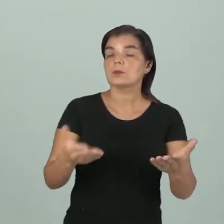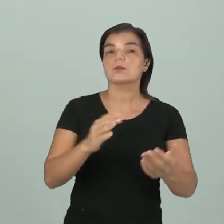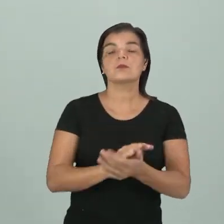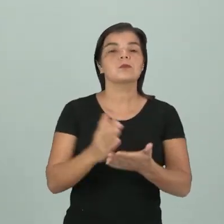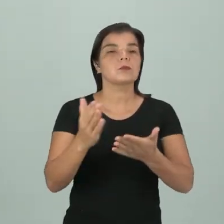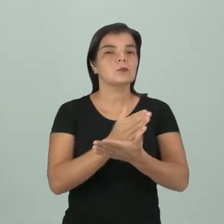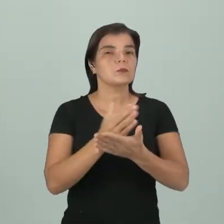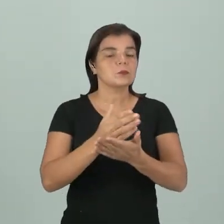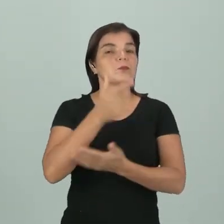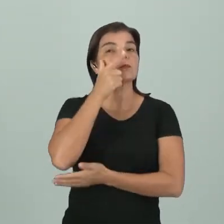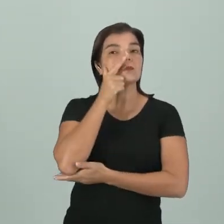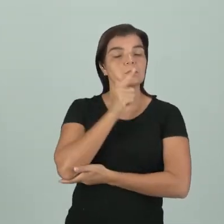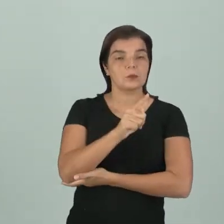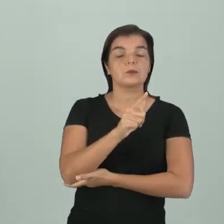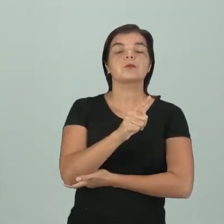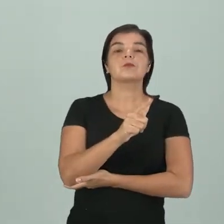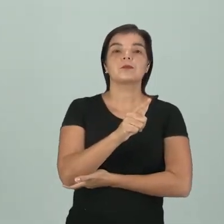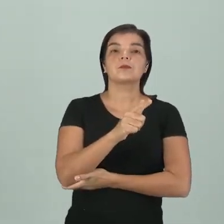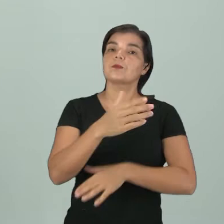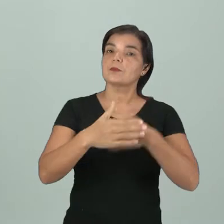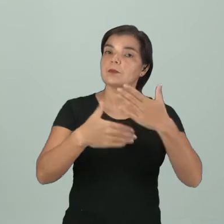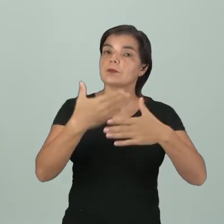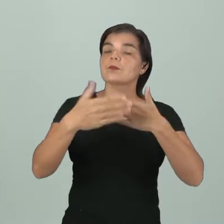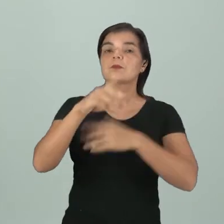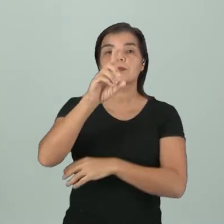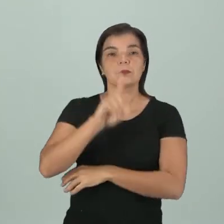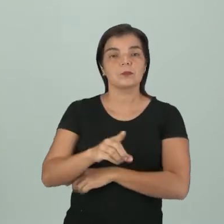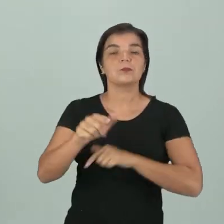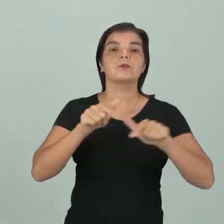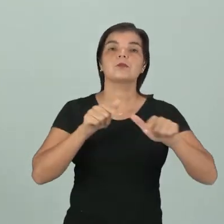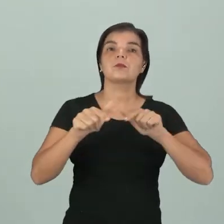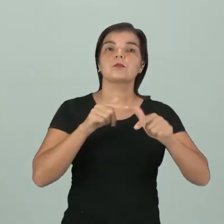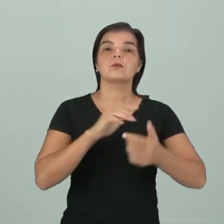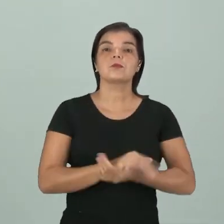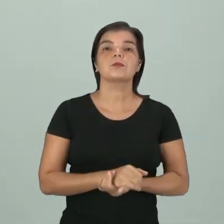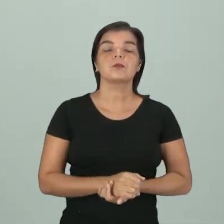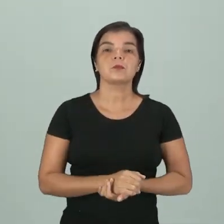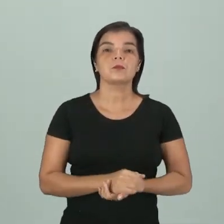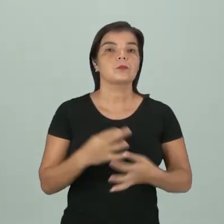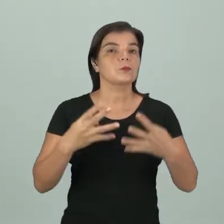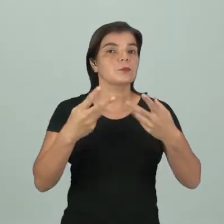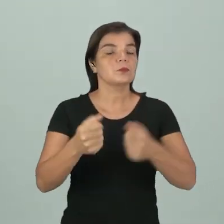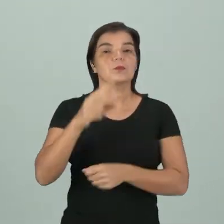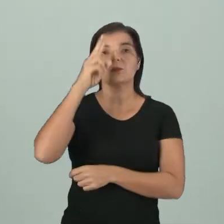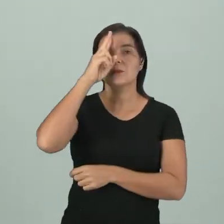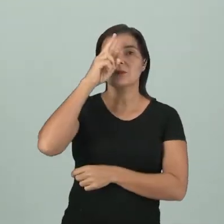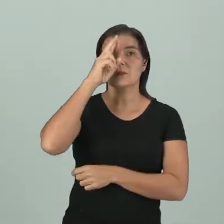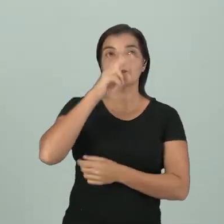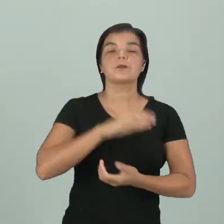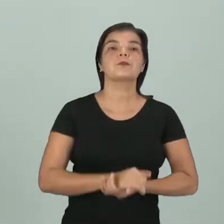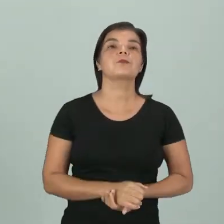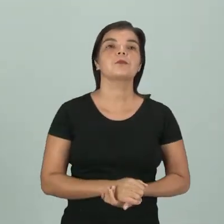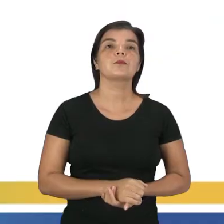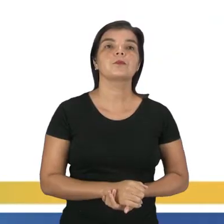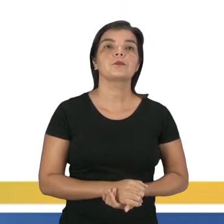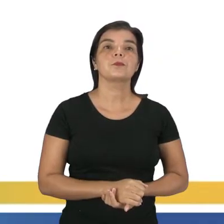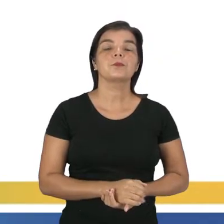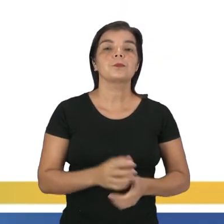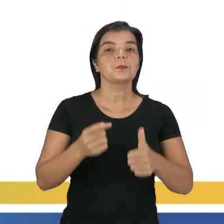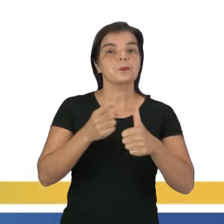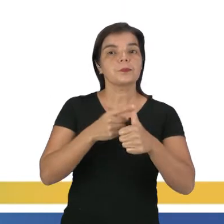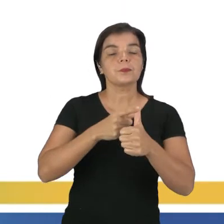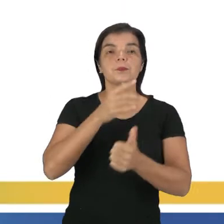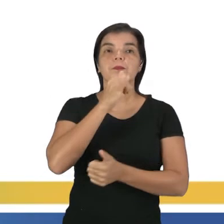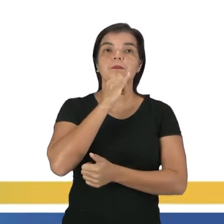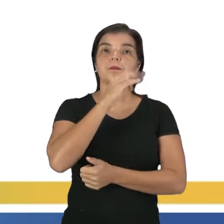tem algumas conquistas desses direitos trabalhistas, certo? Em toda a nossa história. Observem aí.